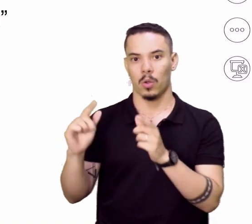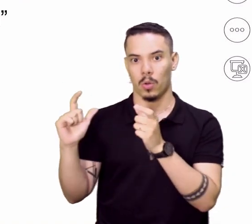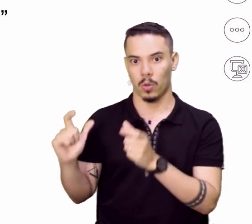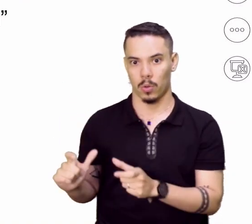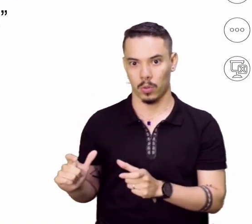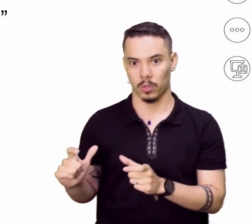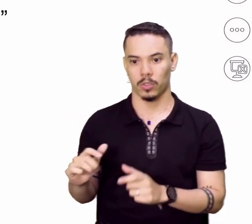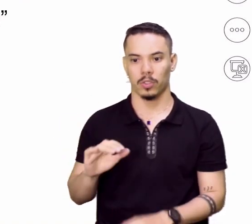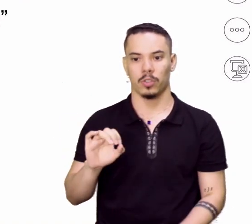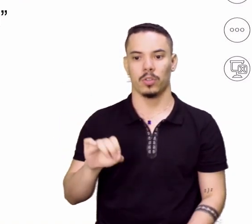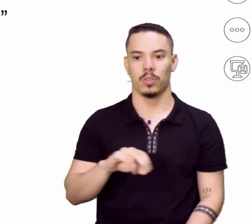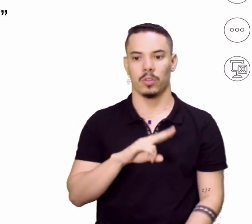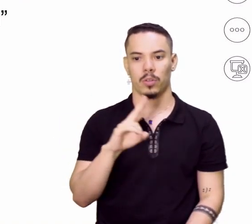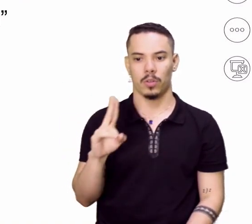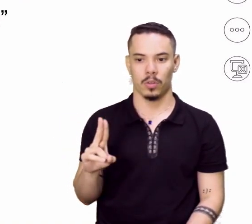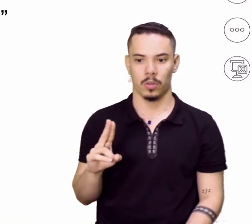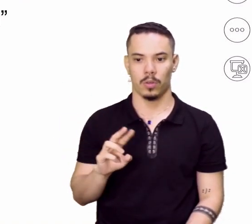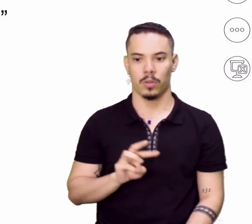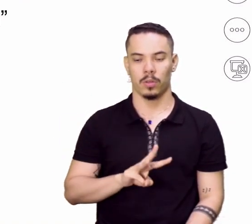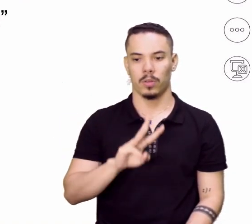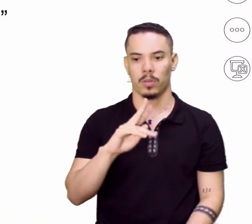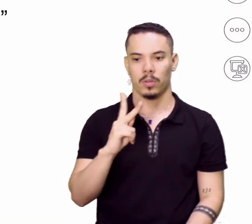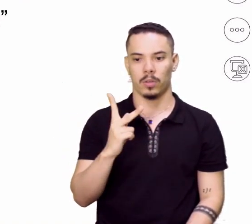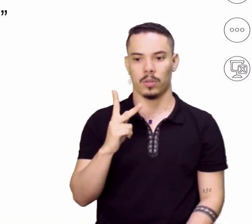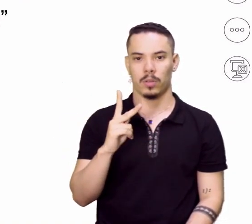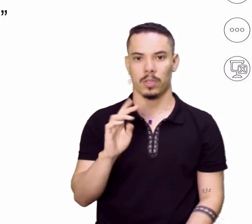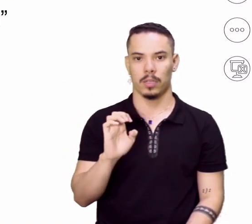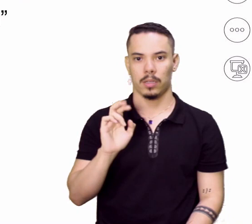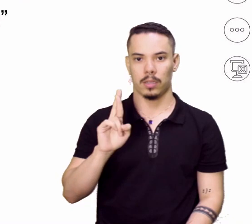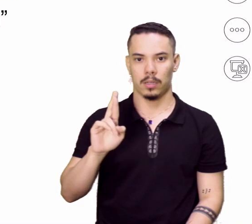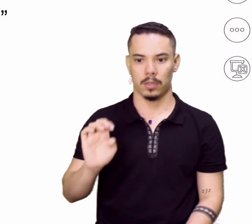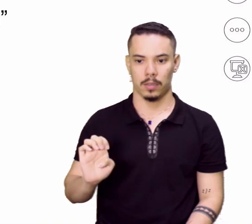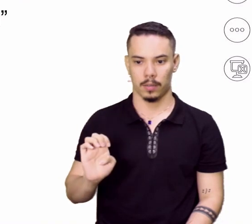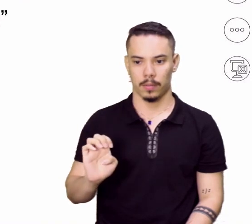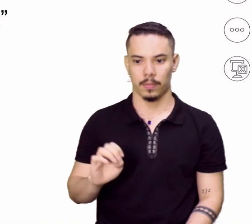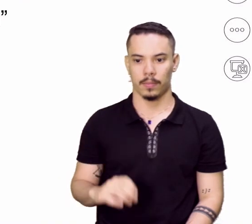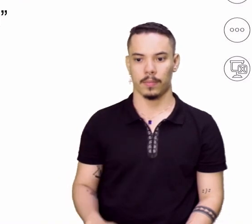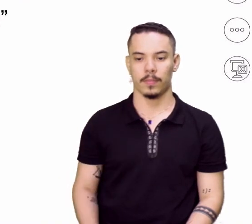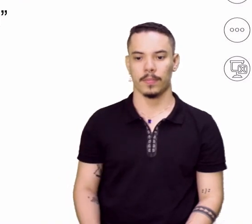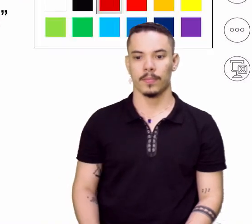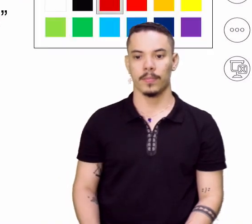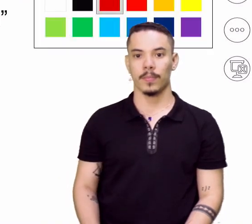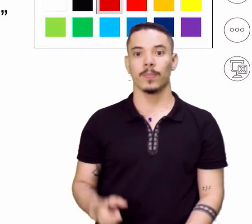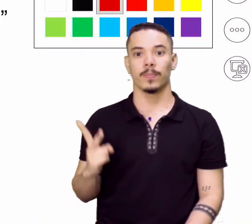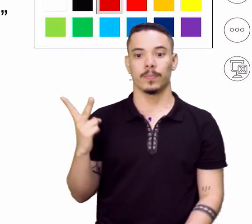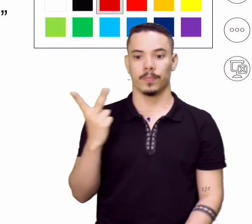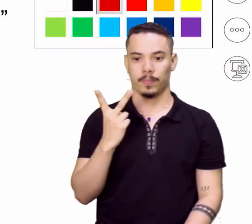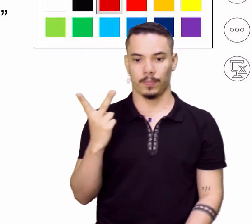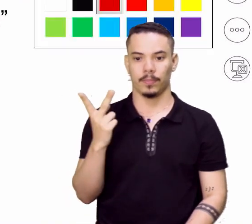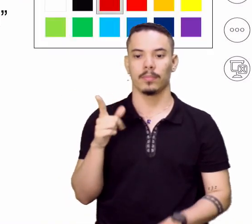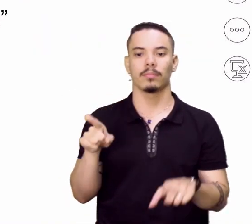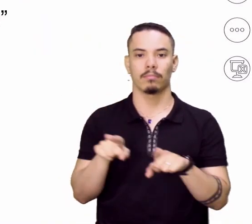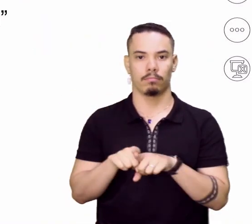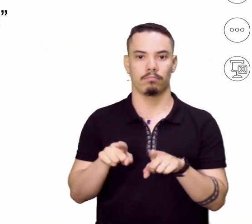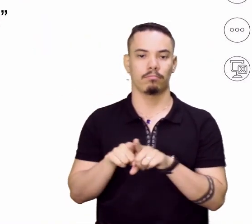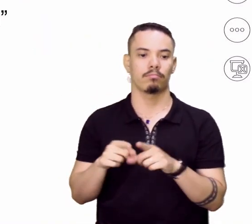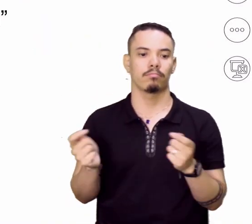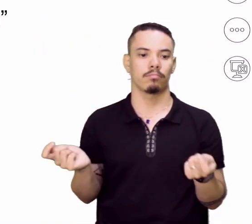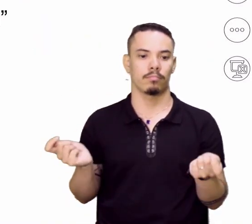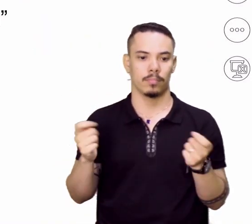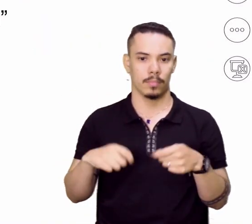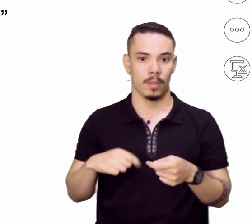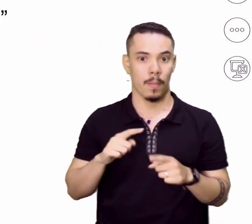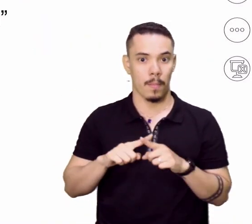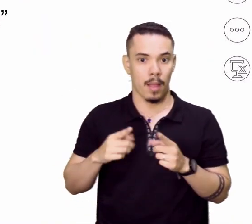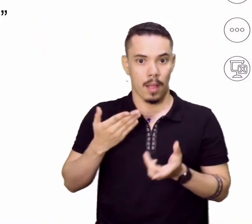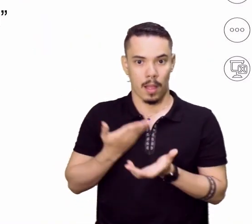where, esse aqui, e when, quando. Né? Esses dois também servem como pronomes relativos, mas eu não trouxe na aula